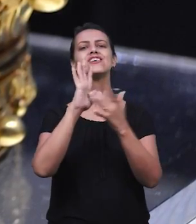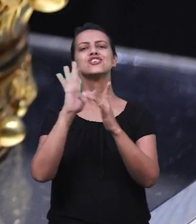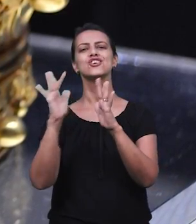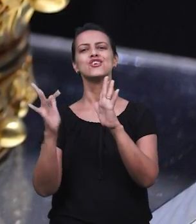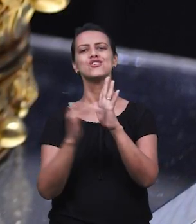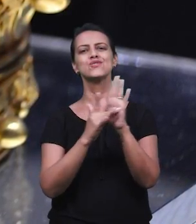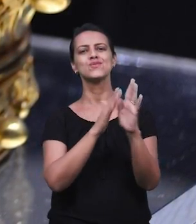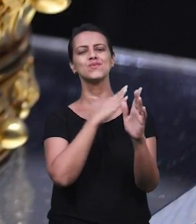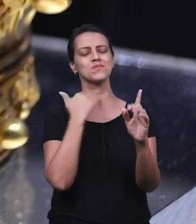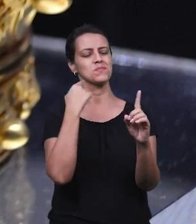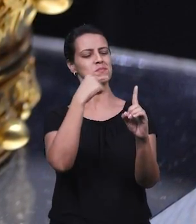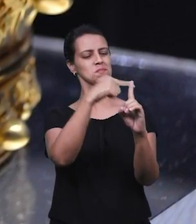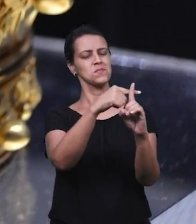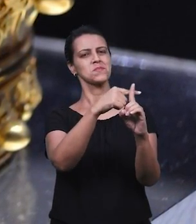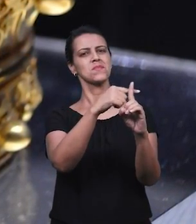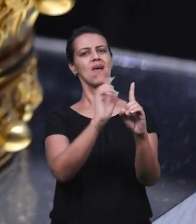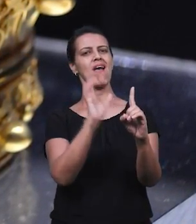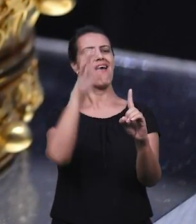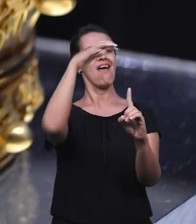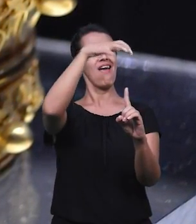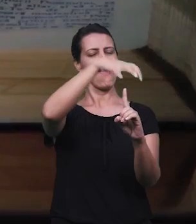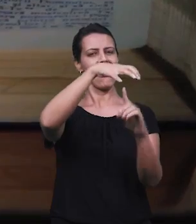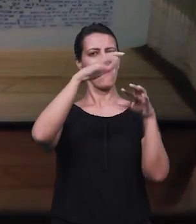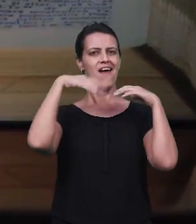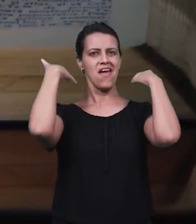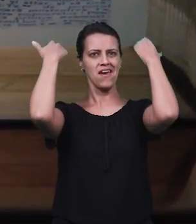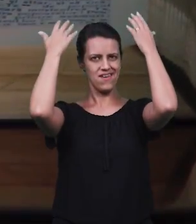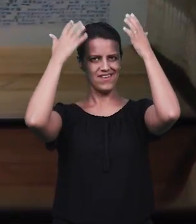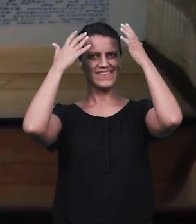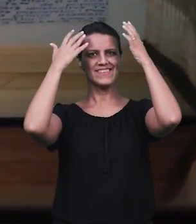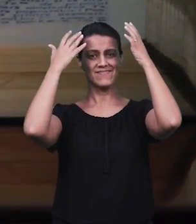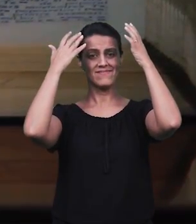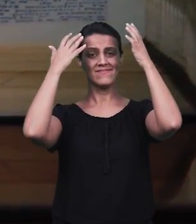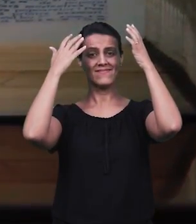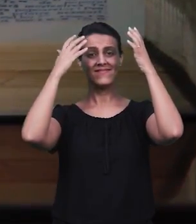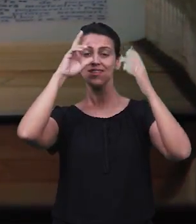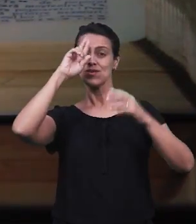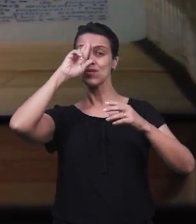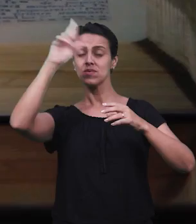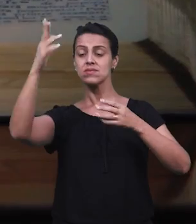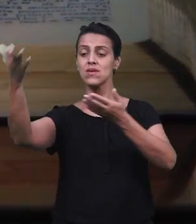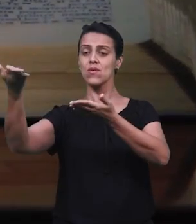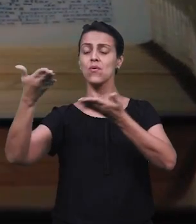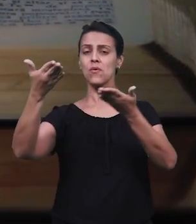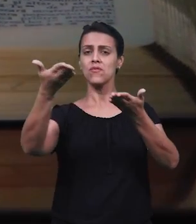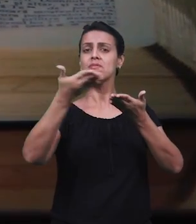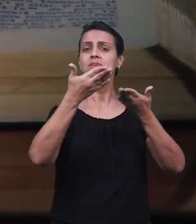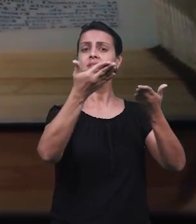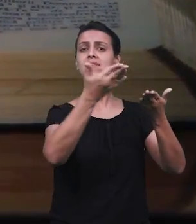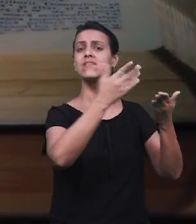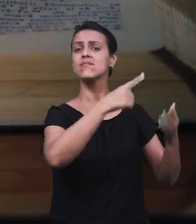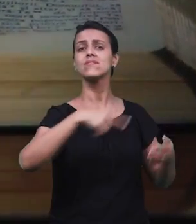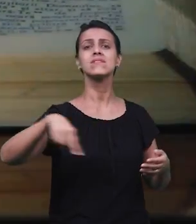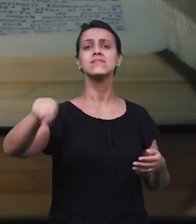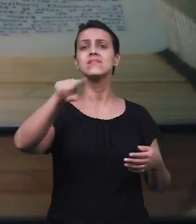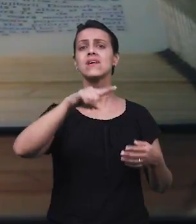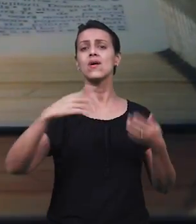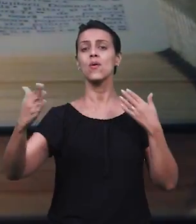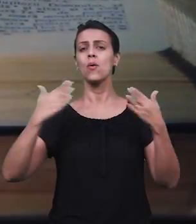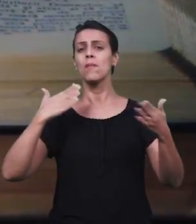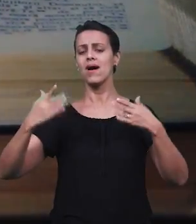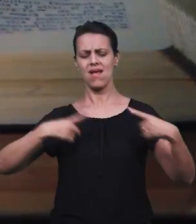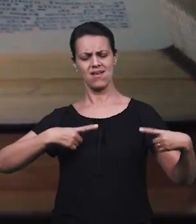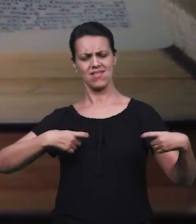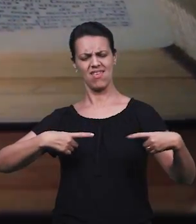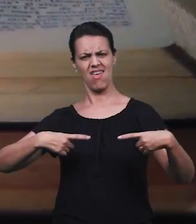proa sobre cruz, para a santa guerra,